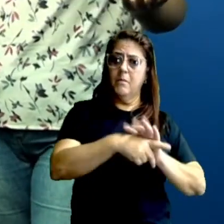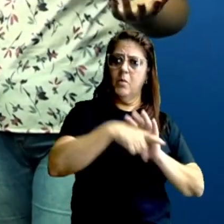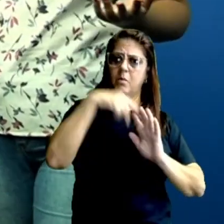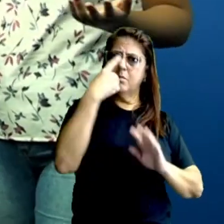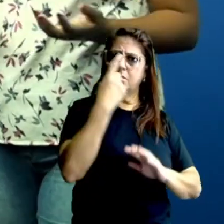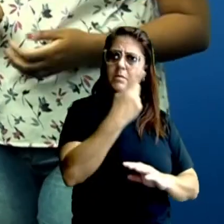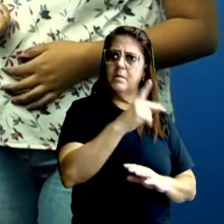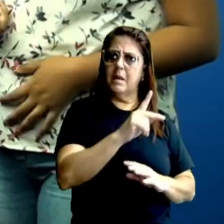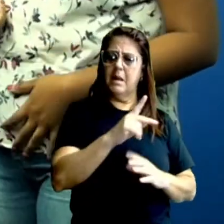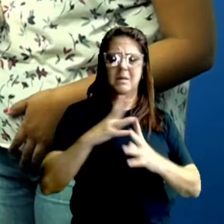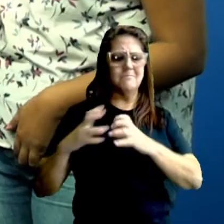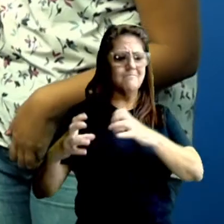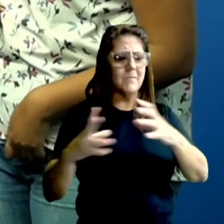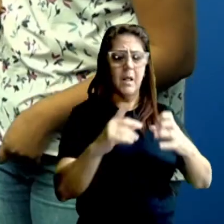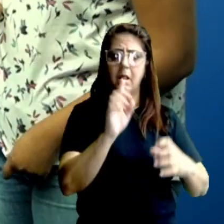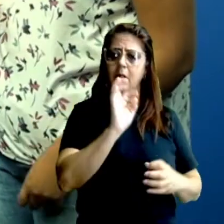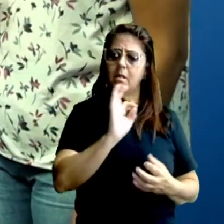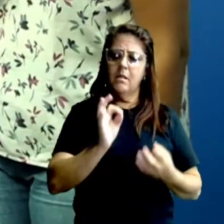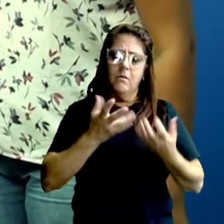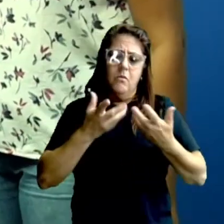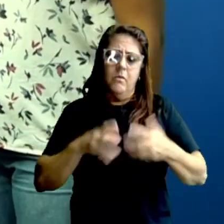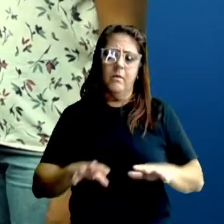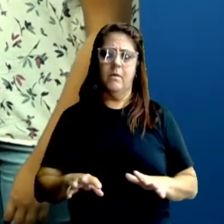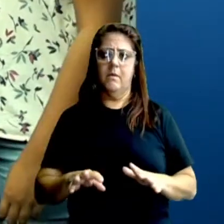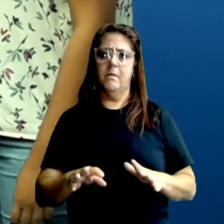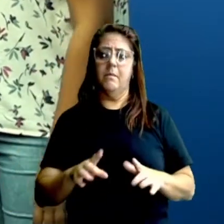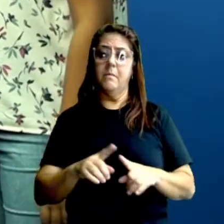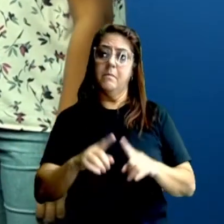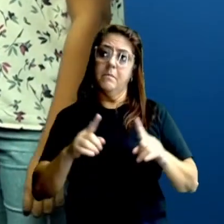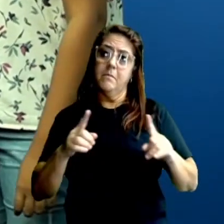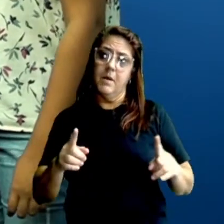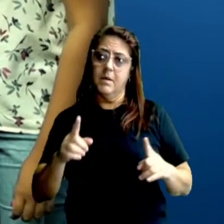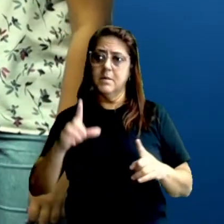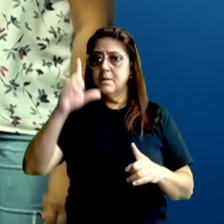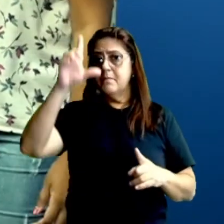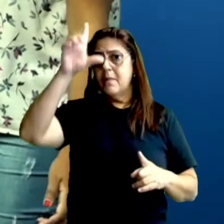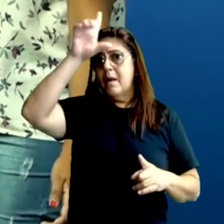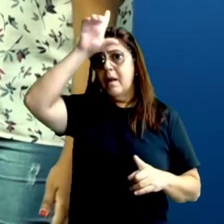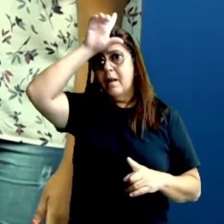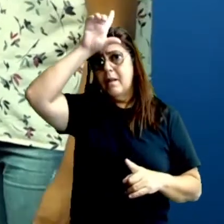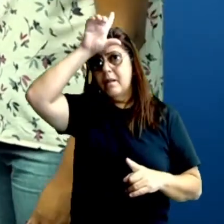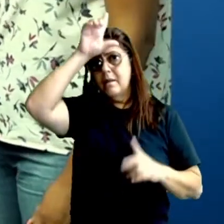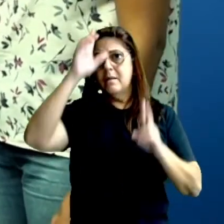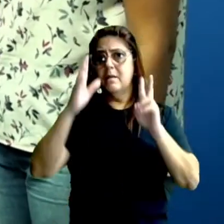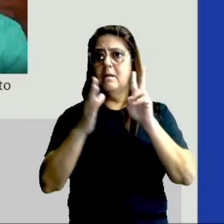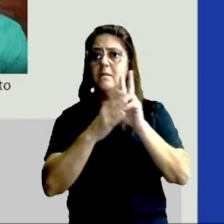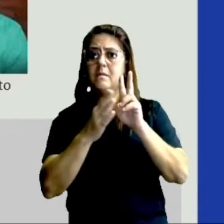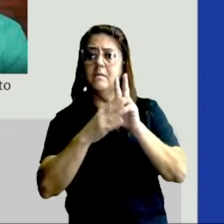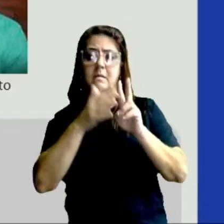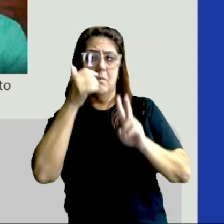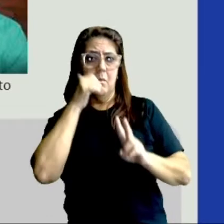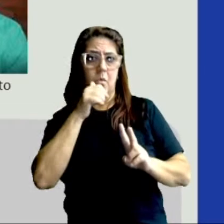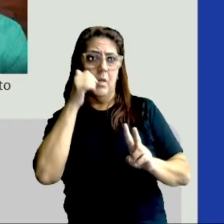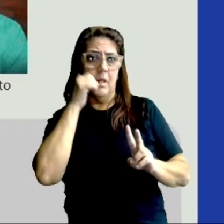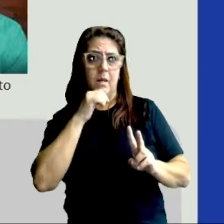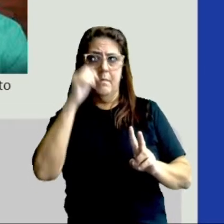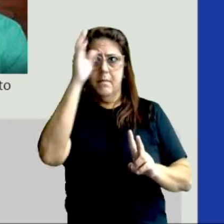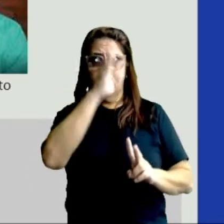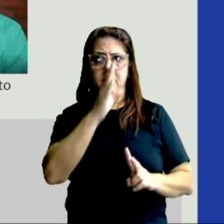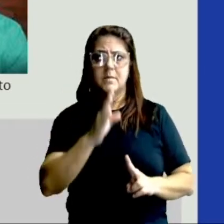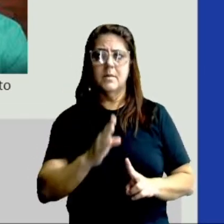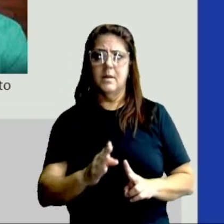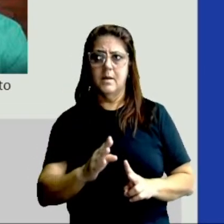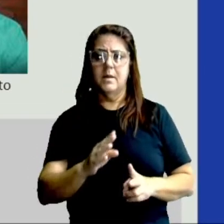acabe O Extermínio dos povos indígenas no Brasil a gente tem uma grande líder né indígena uma mulher indígena